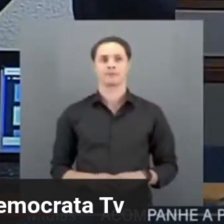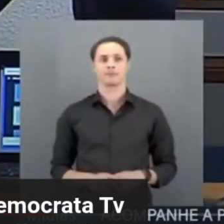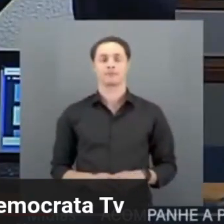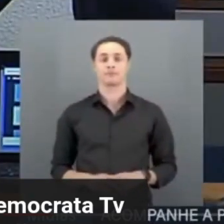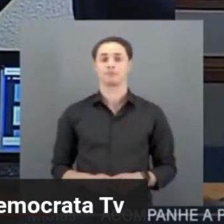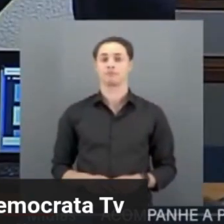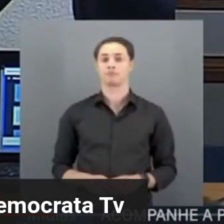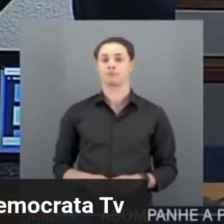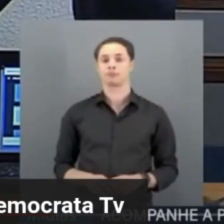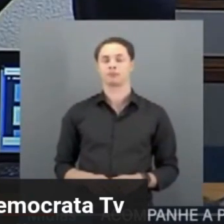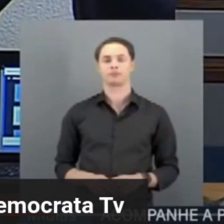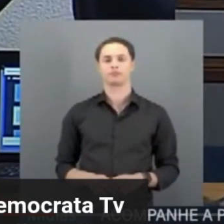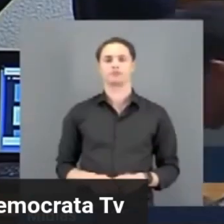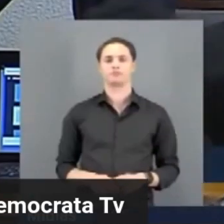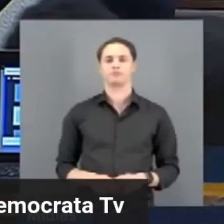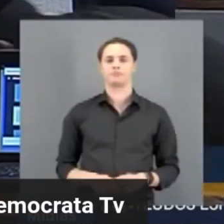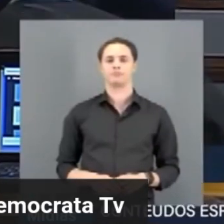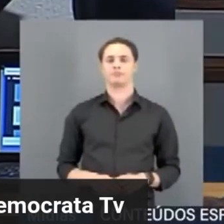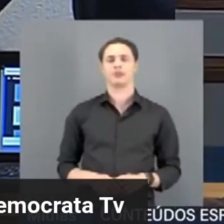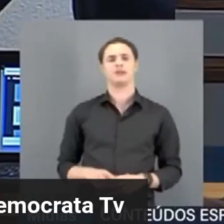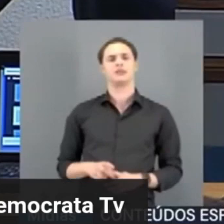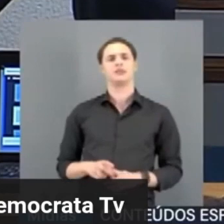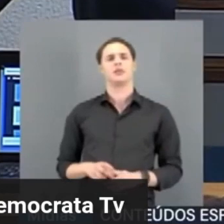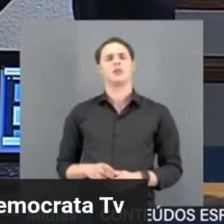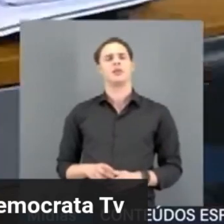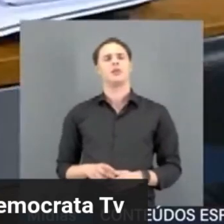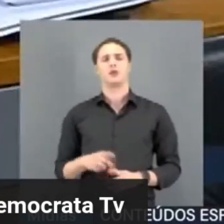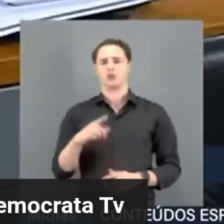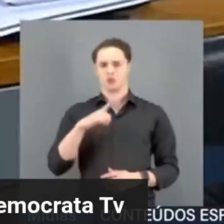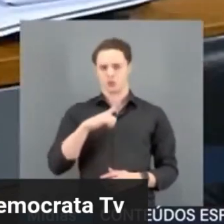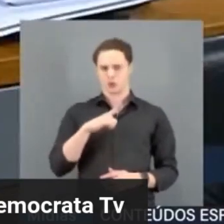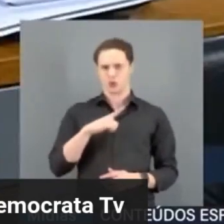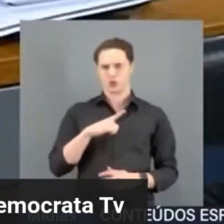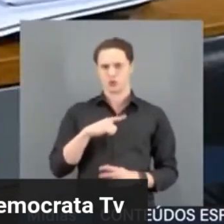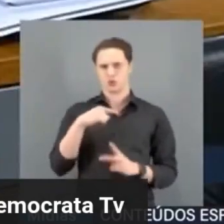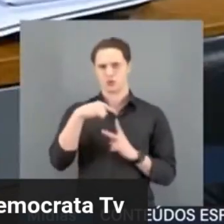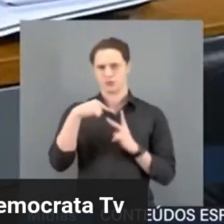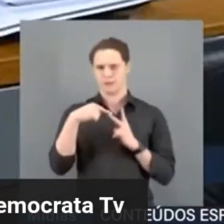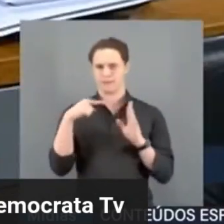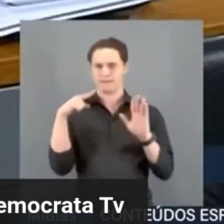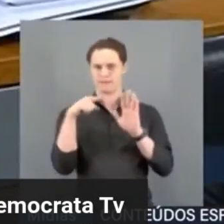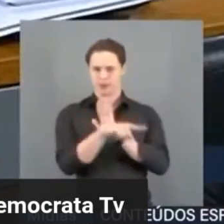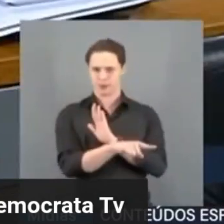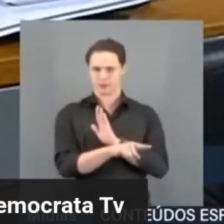Eu sempre começo fazendo duas perguntas, senhor Bedim.